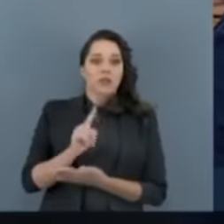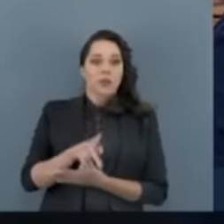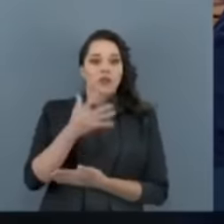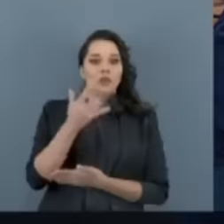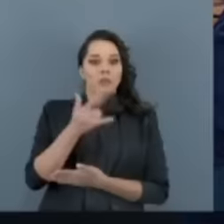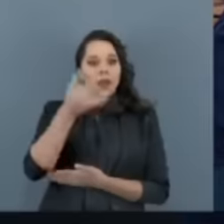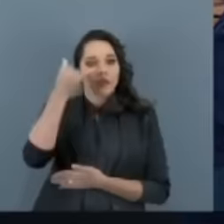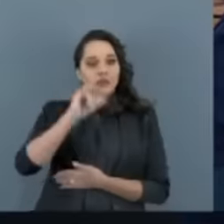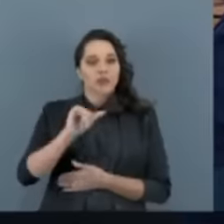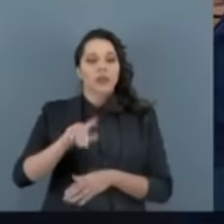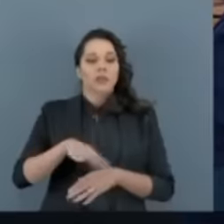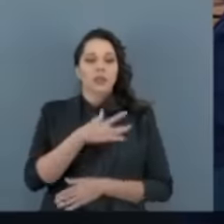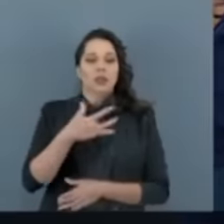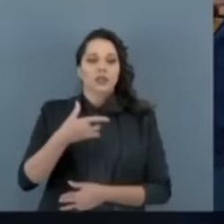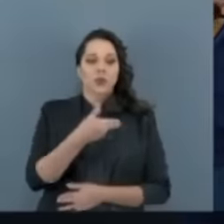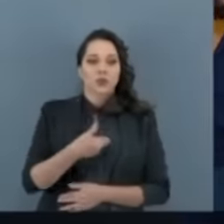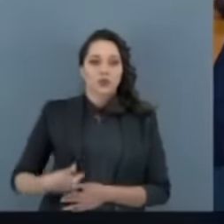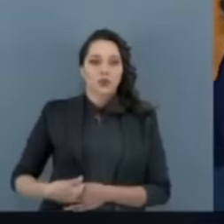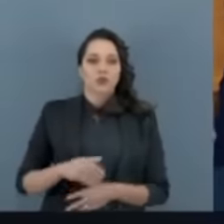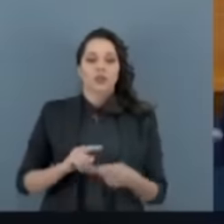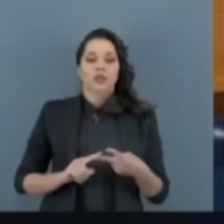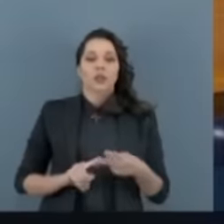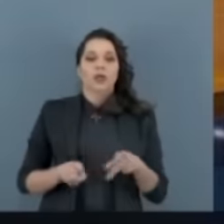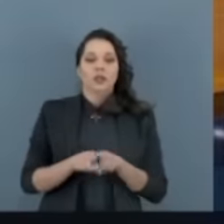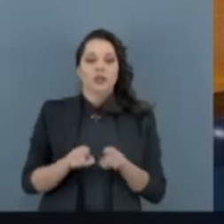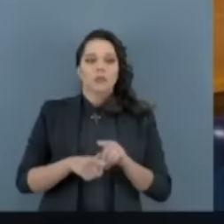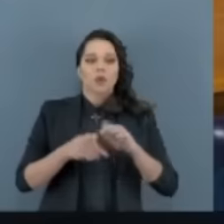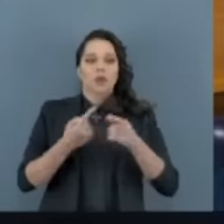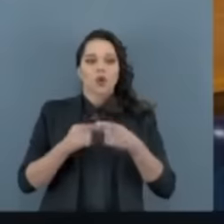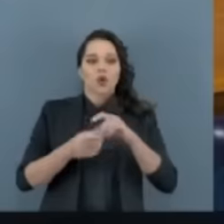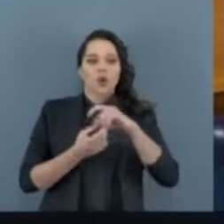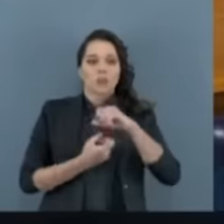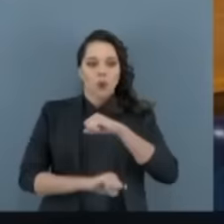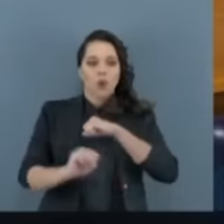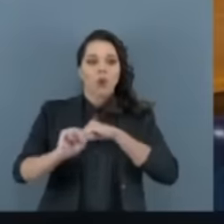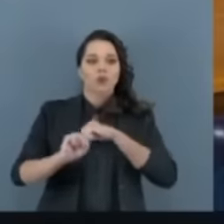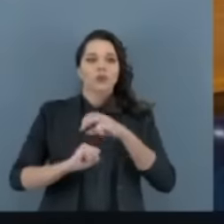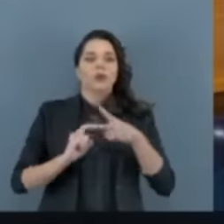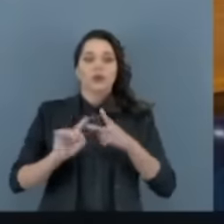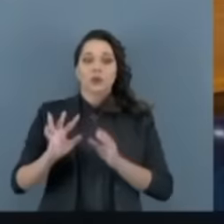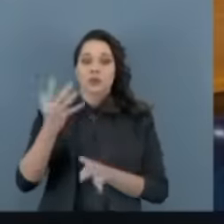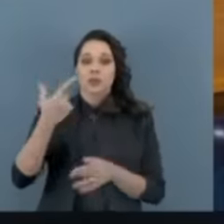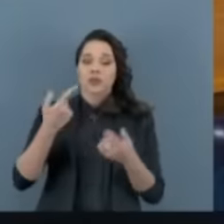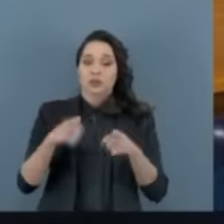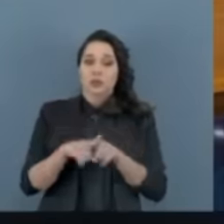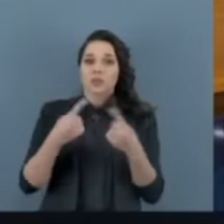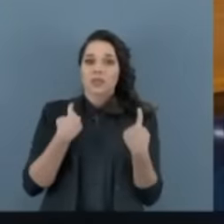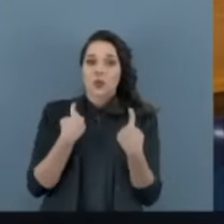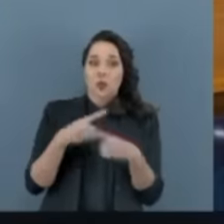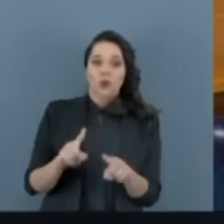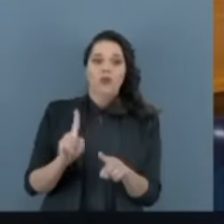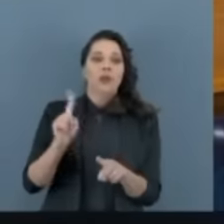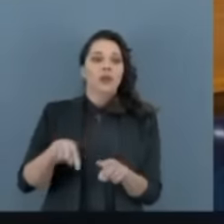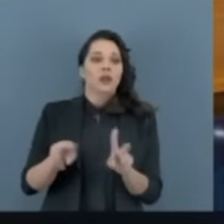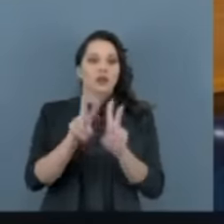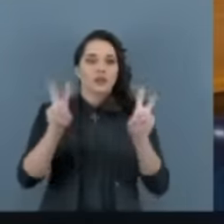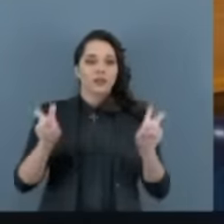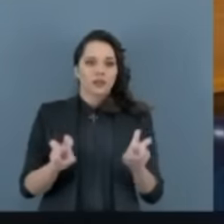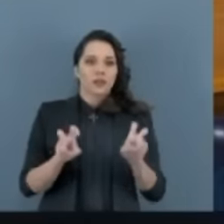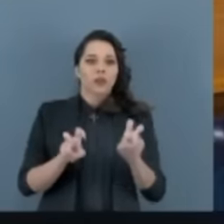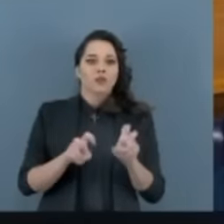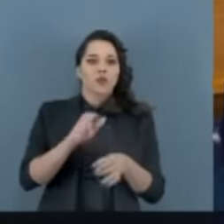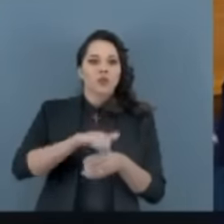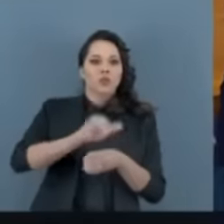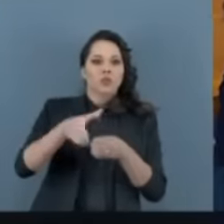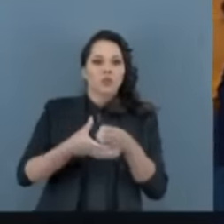também, que é questão de saúde pública, combater também o aborto, que é questão de saúde pública, e tem uma situação também que a gente deve combater, que é a questão do esgoto a céu